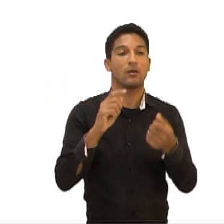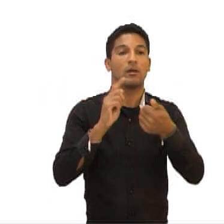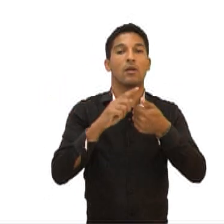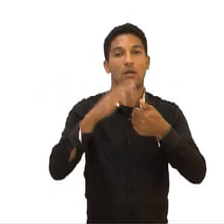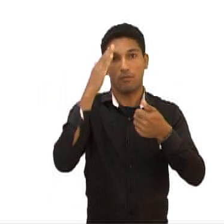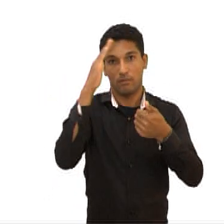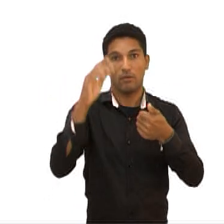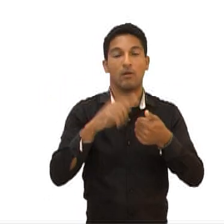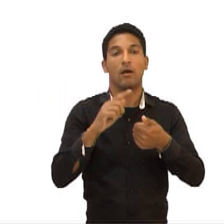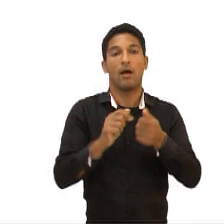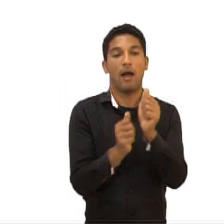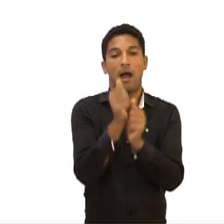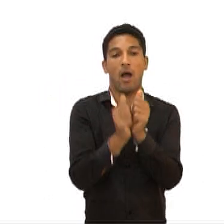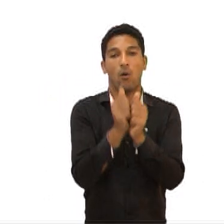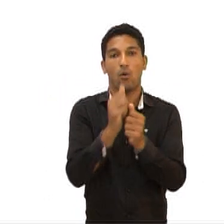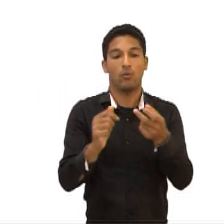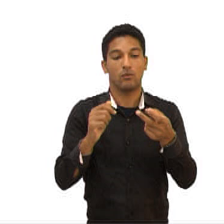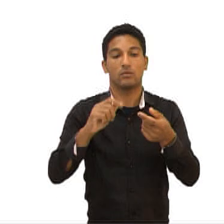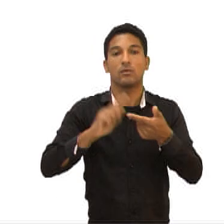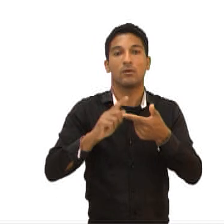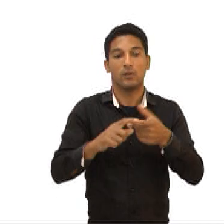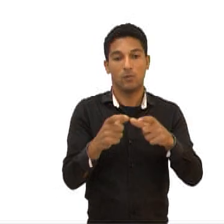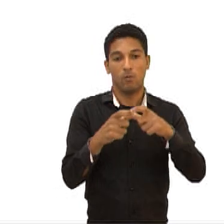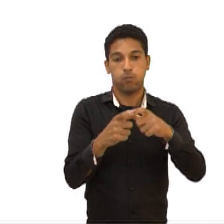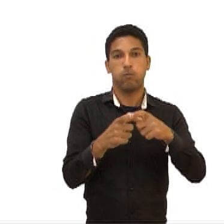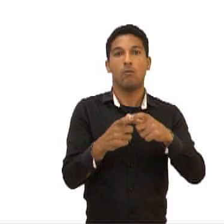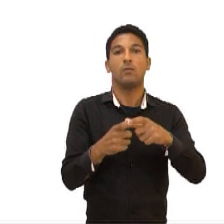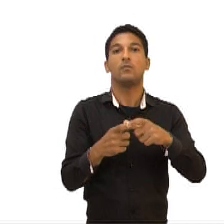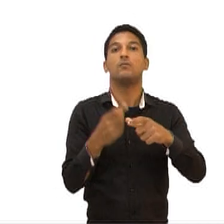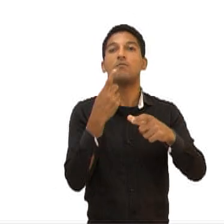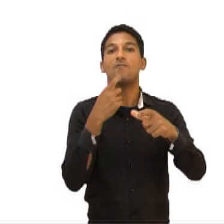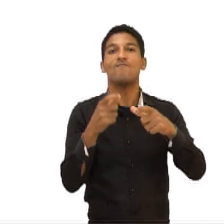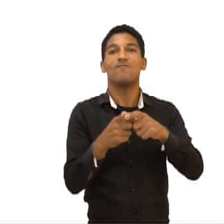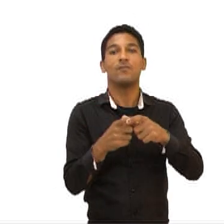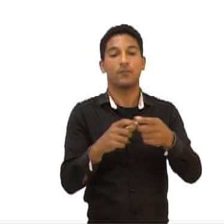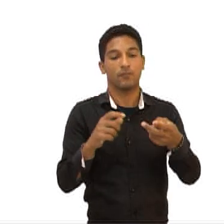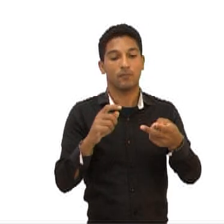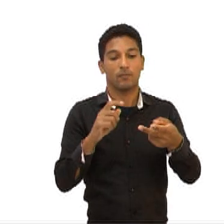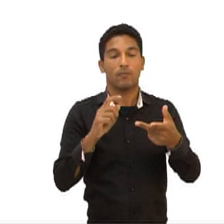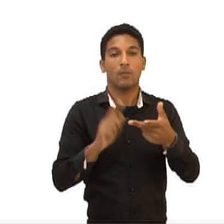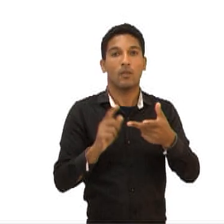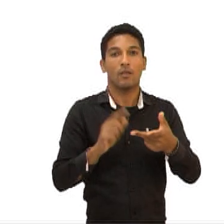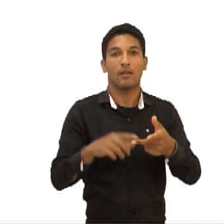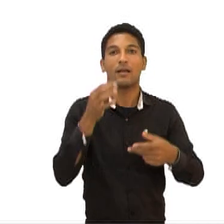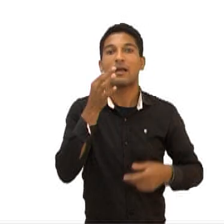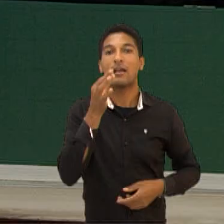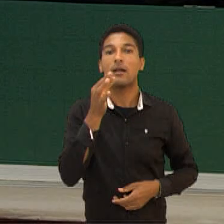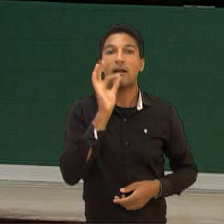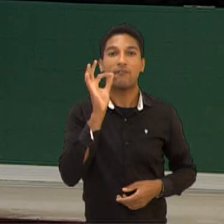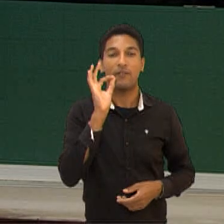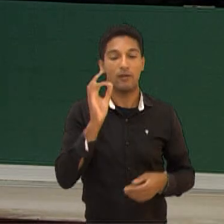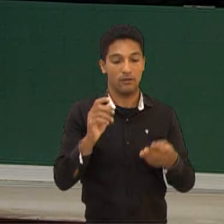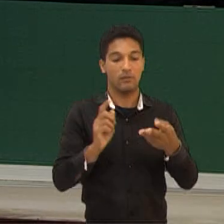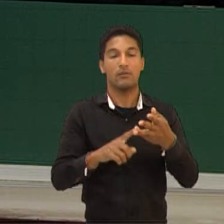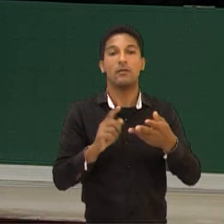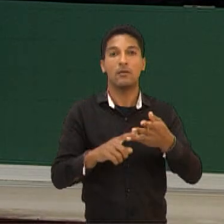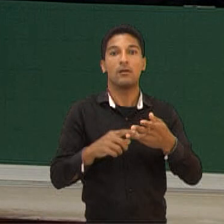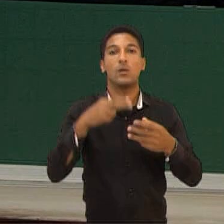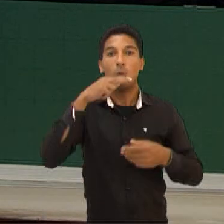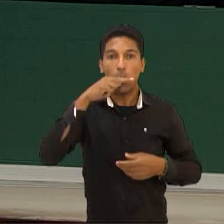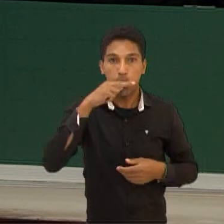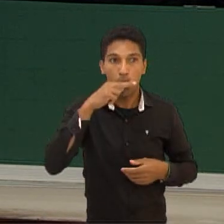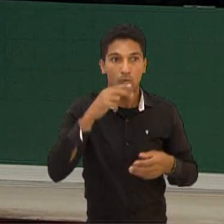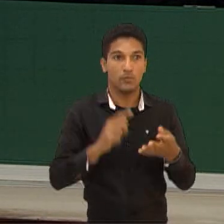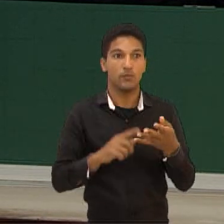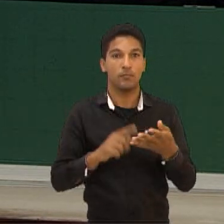beterraba, o café, cana-de-açúcar, chá, coco, maçã, soja, trigo, né, a